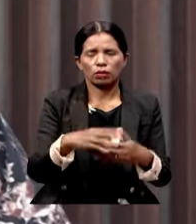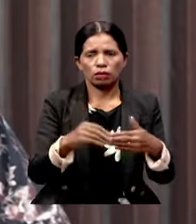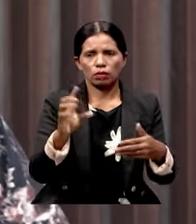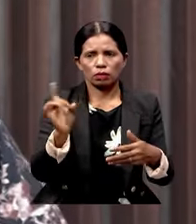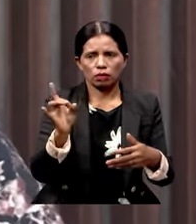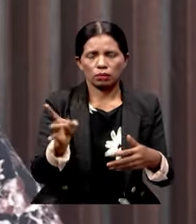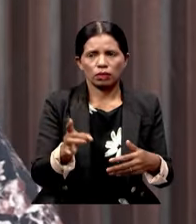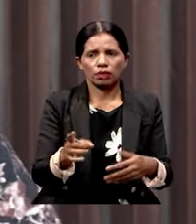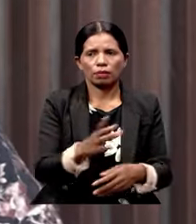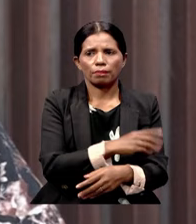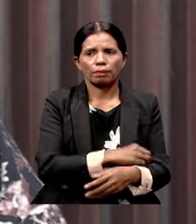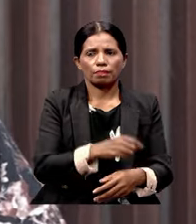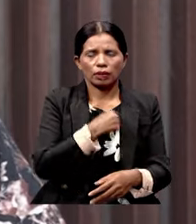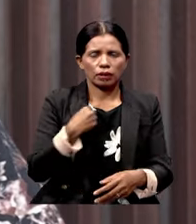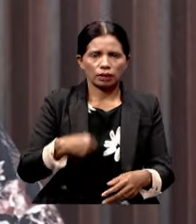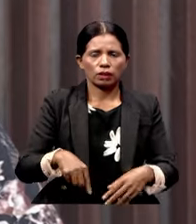sina agora pantu sepul dua.